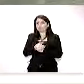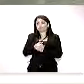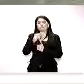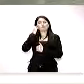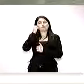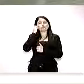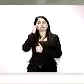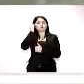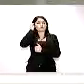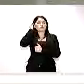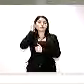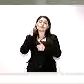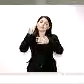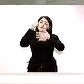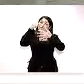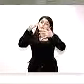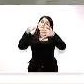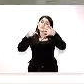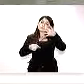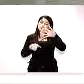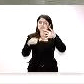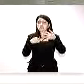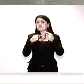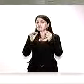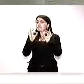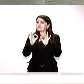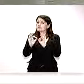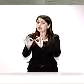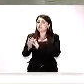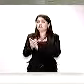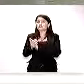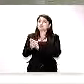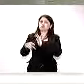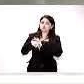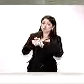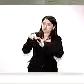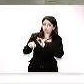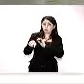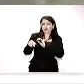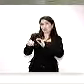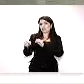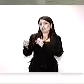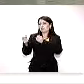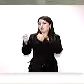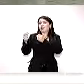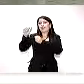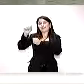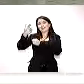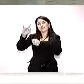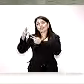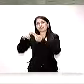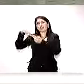foram foram atendidos a os órgãos da casa falo pela emissão do parecer